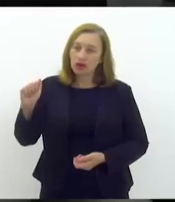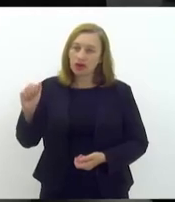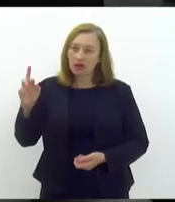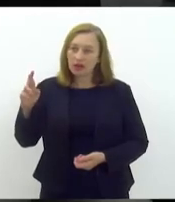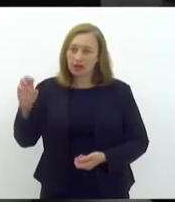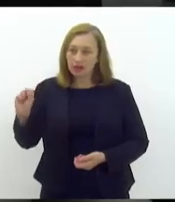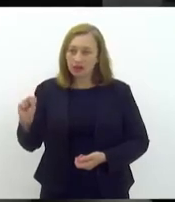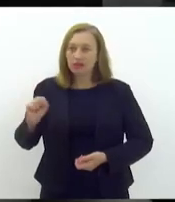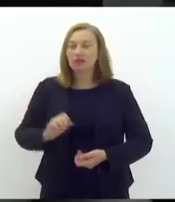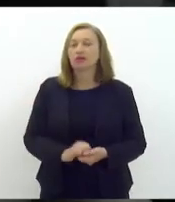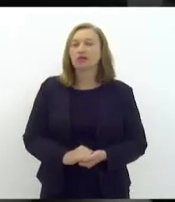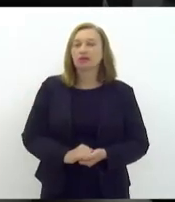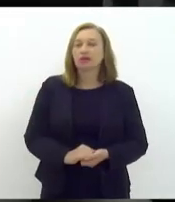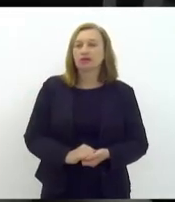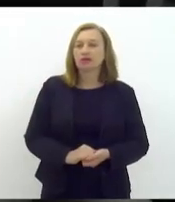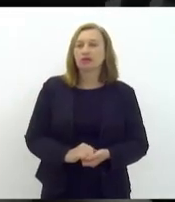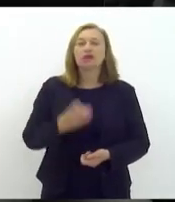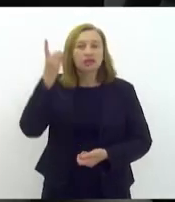deputada